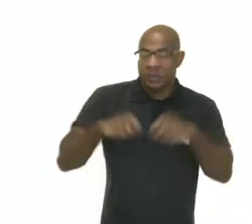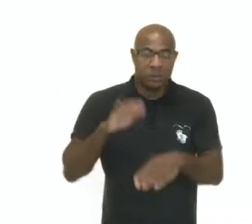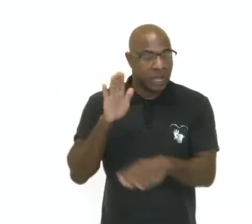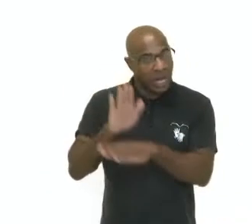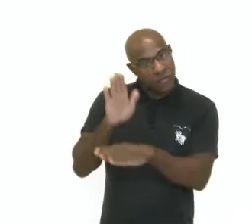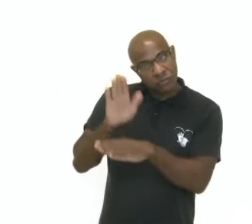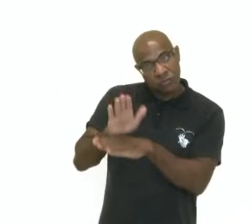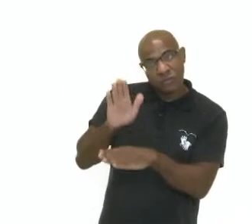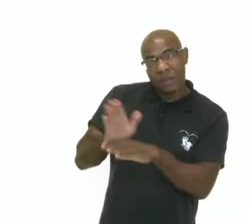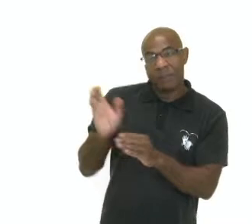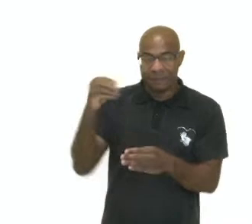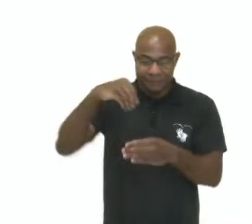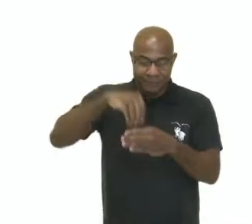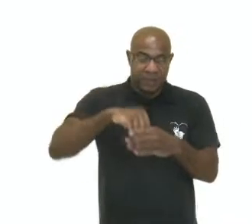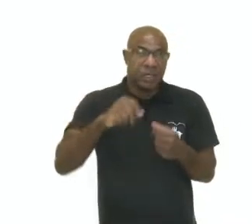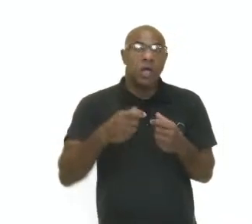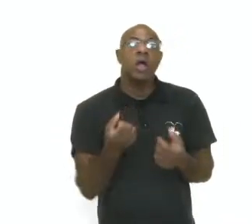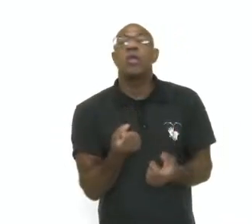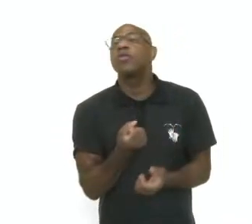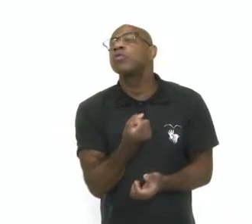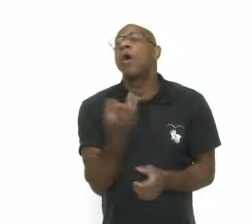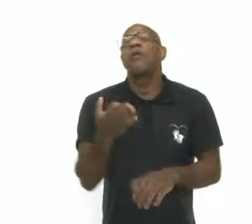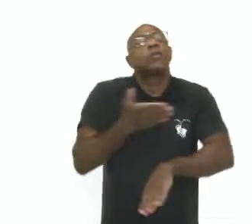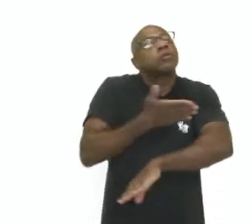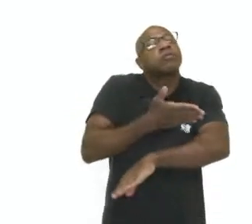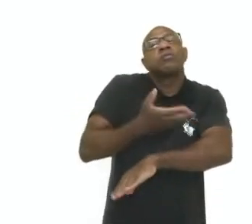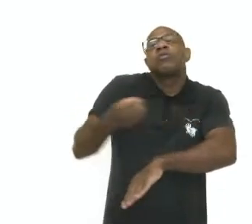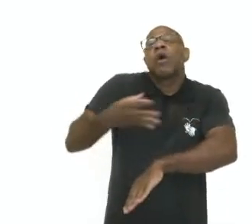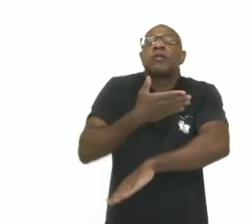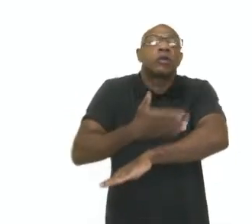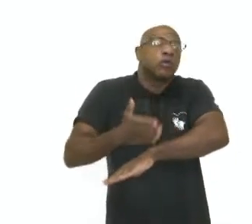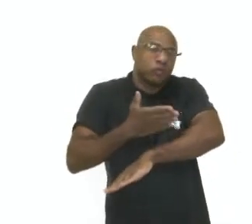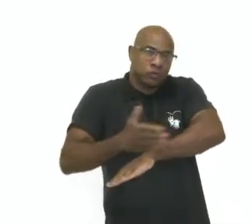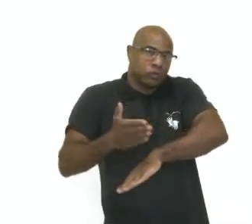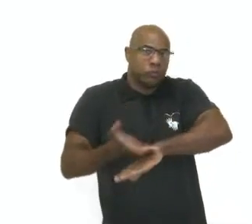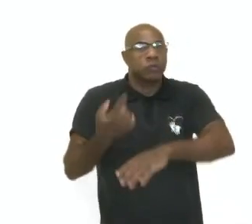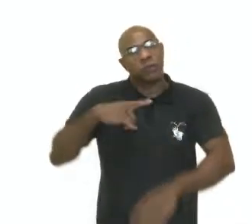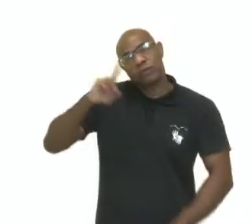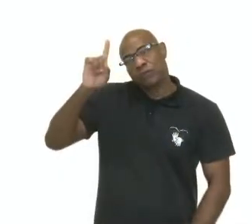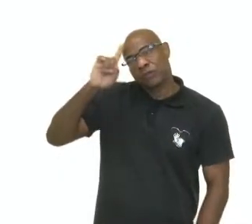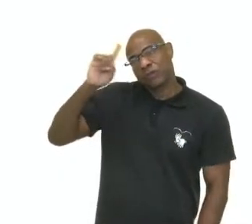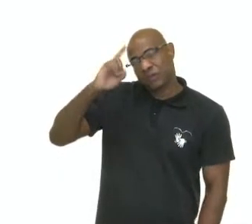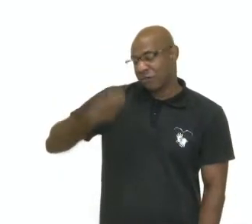para incorporar novos hábitos em nossa rotina para esse objetivo.